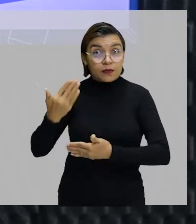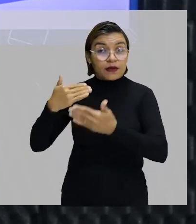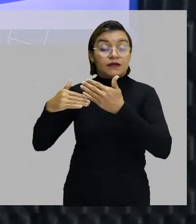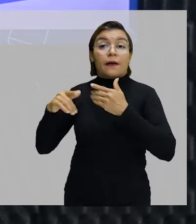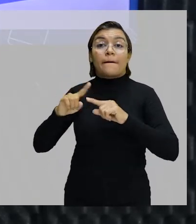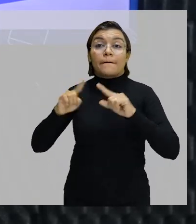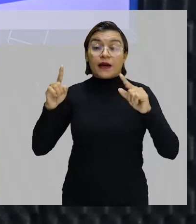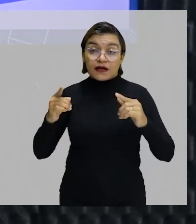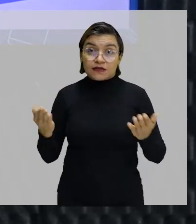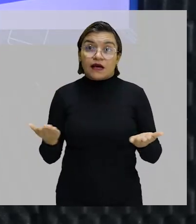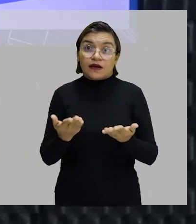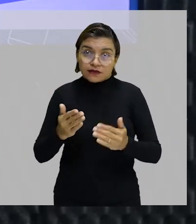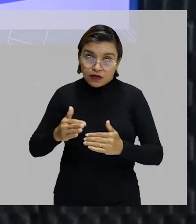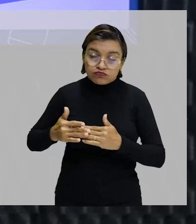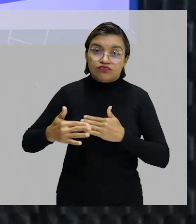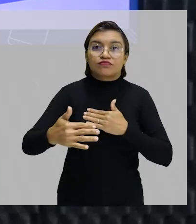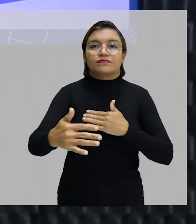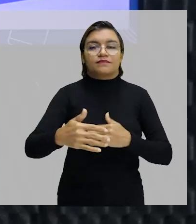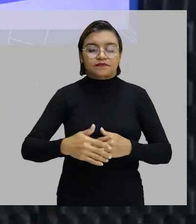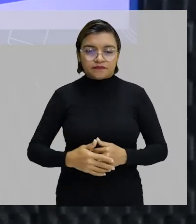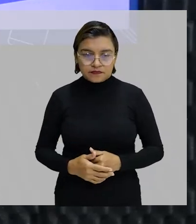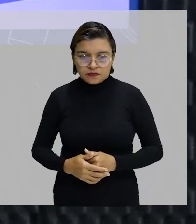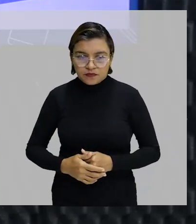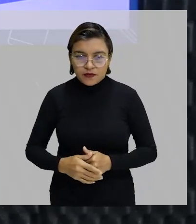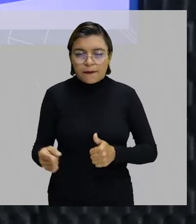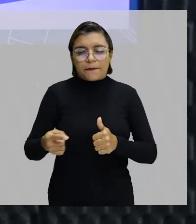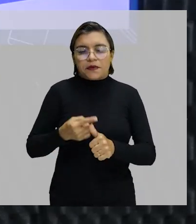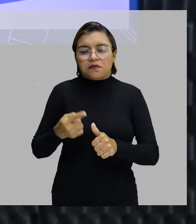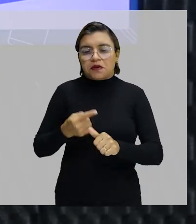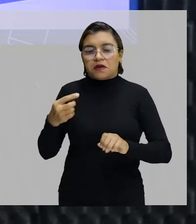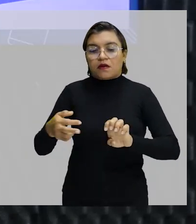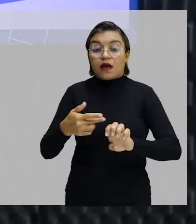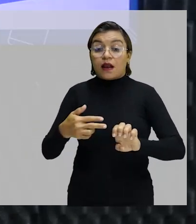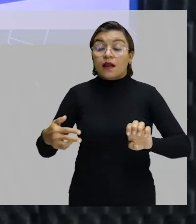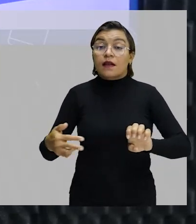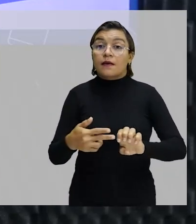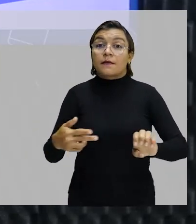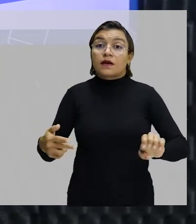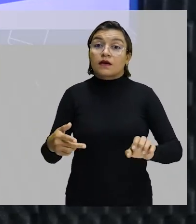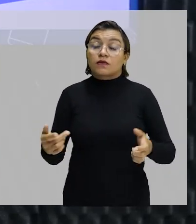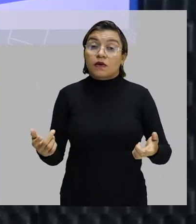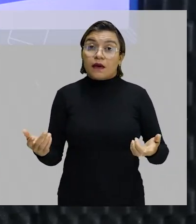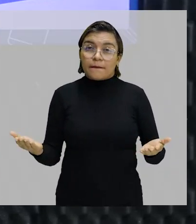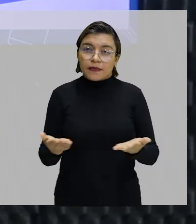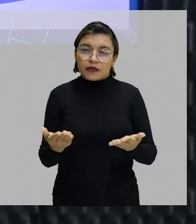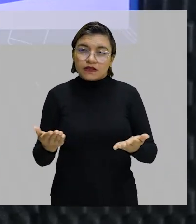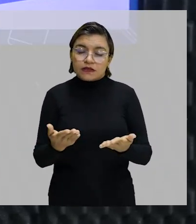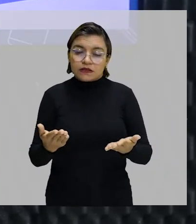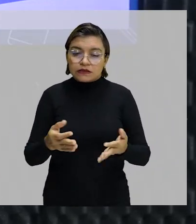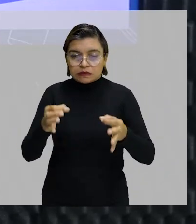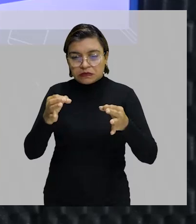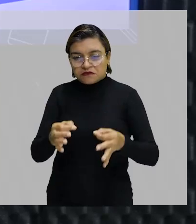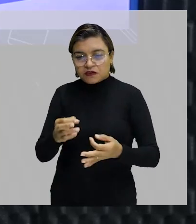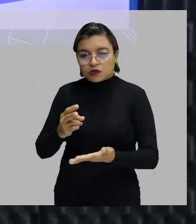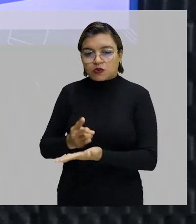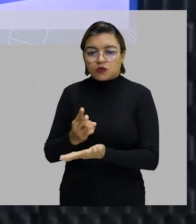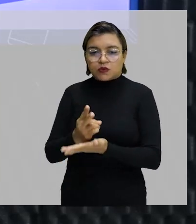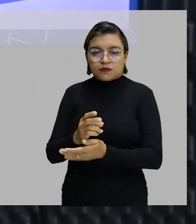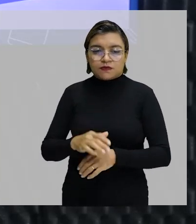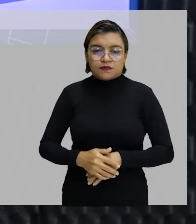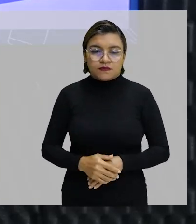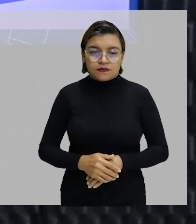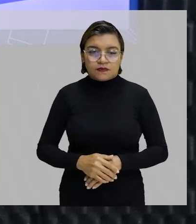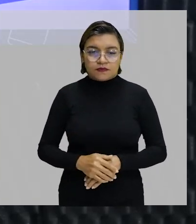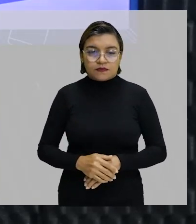continuidade no tempo presente. Primeiro ponto, primeiro elemento que compõe o presente perfeito contínuo, o verbo have. Have